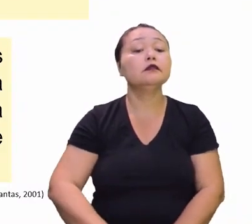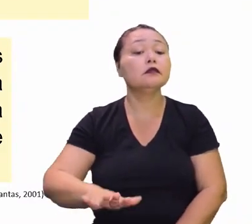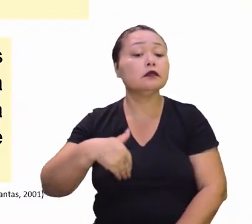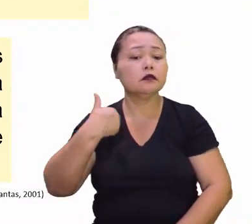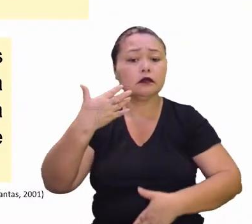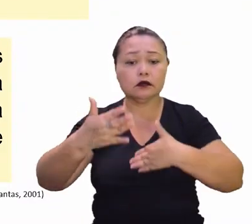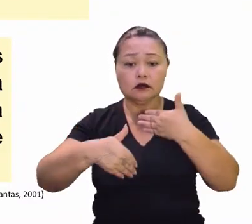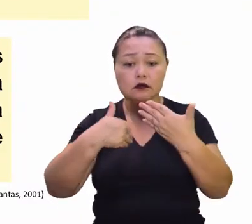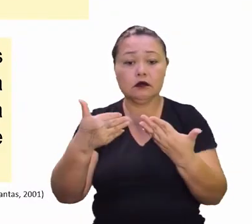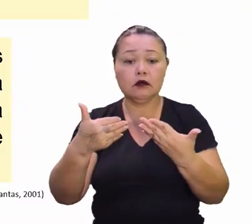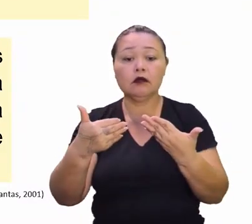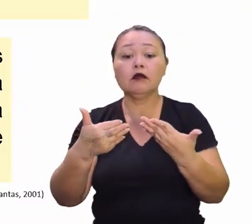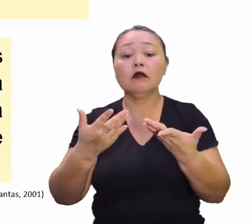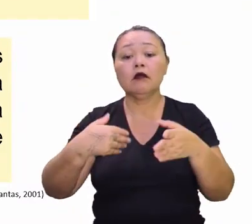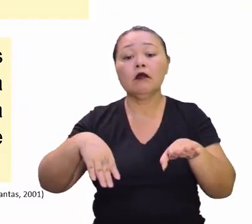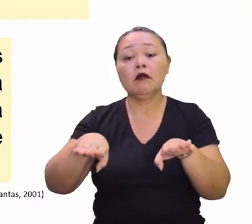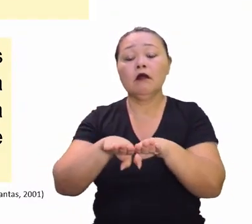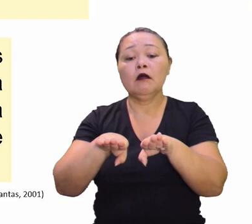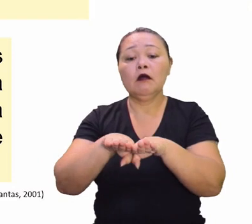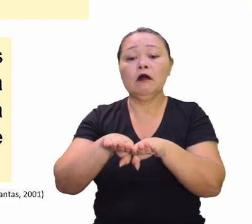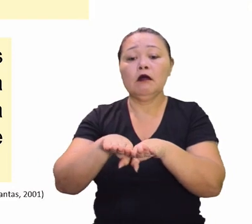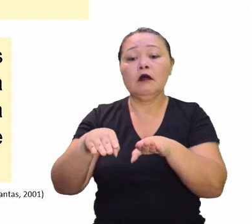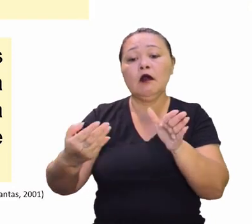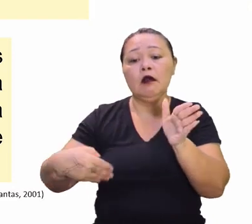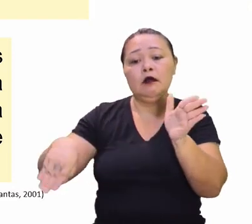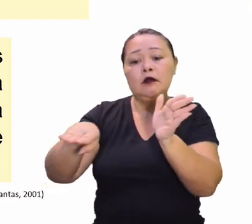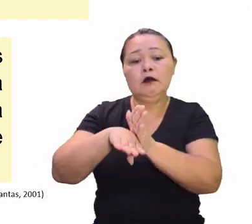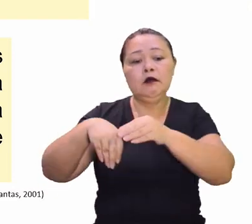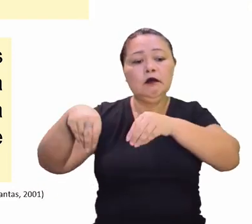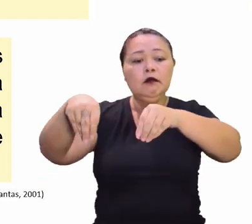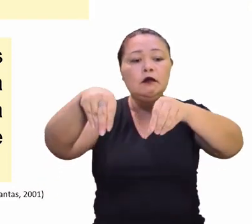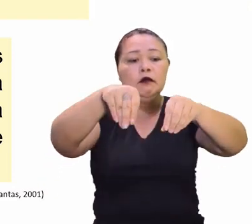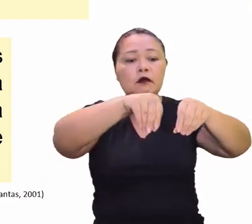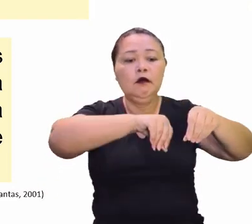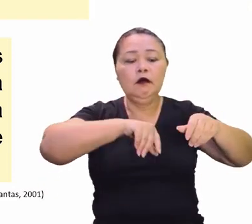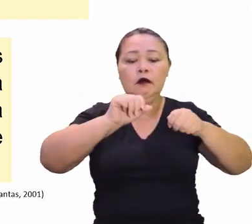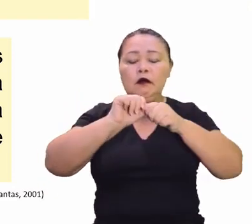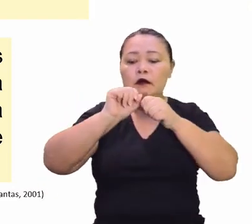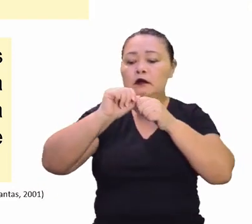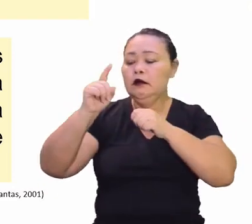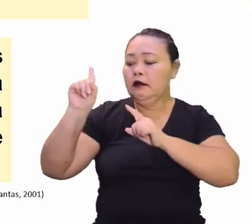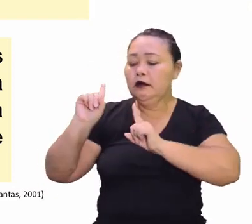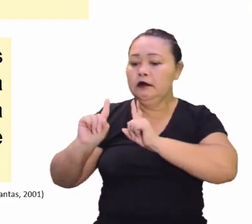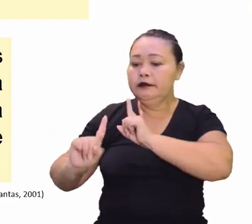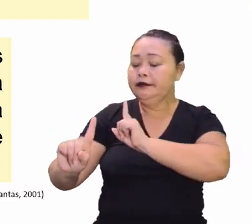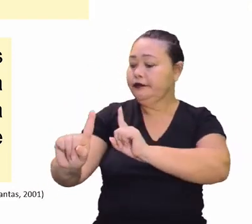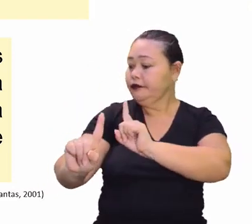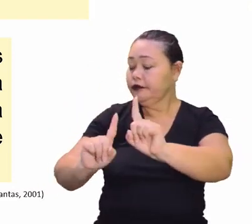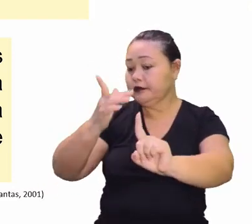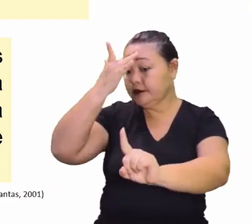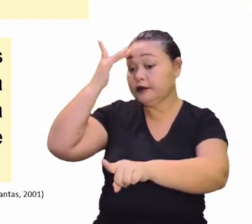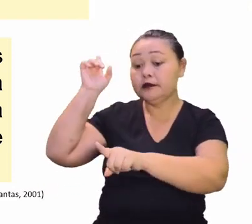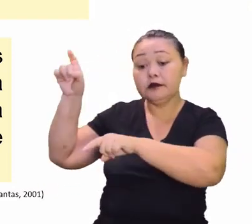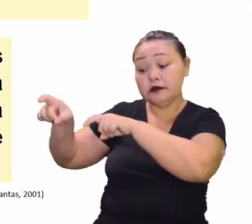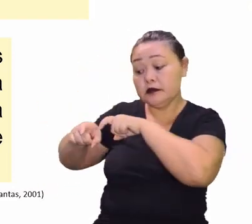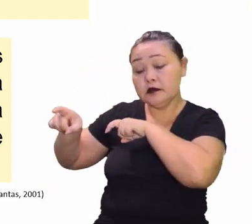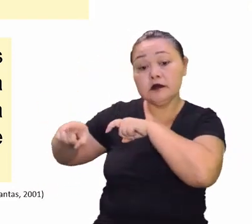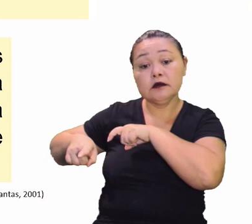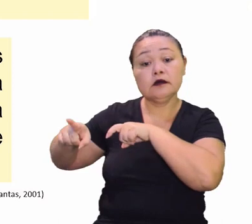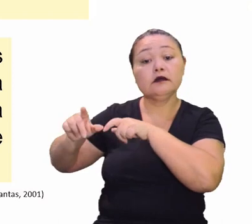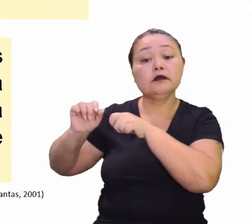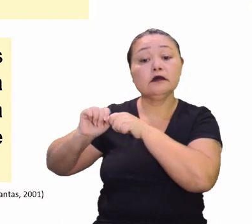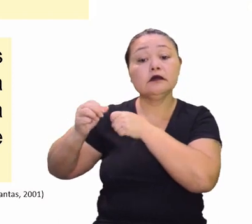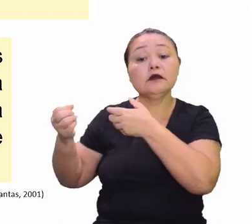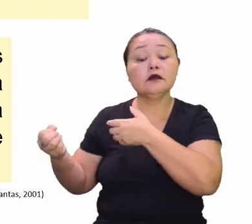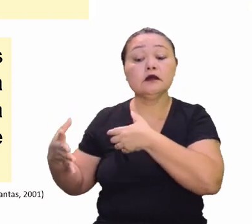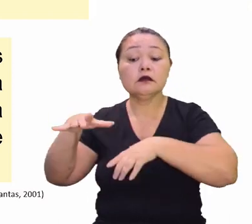Bem, ao lado desse fluxo, também chegaram aqui no território migrantes, agricultores, e foram